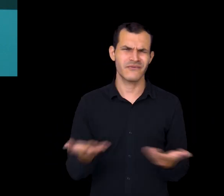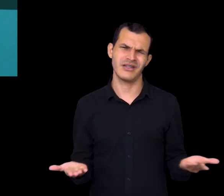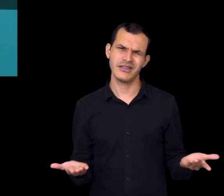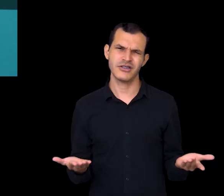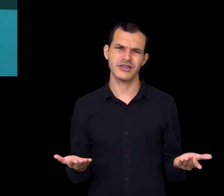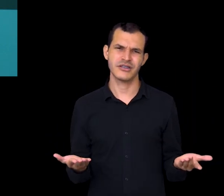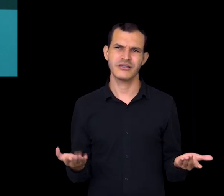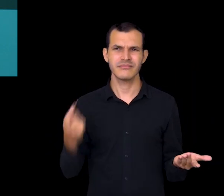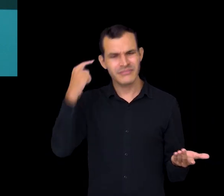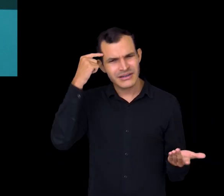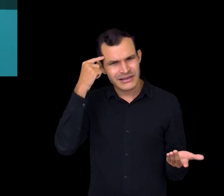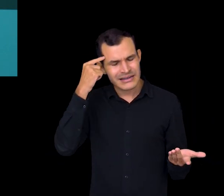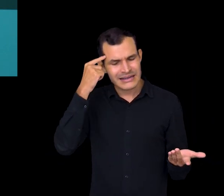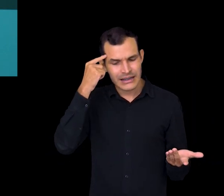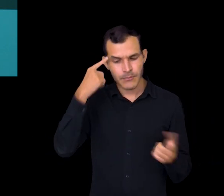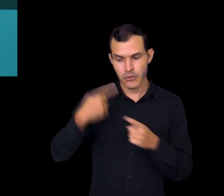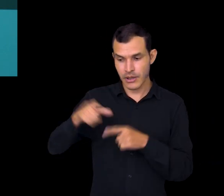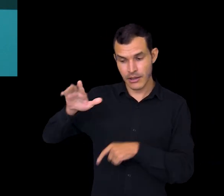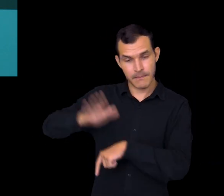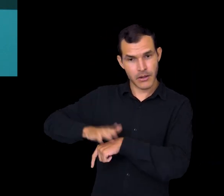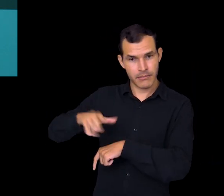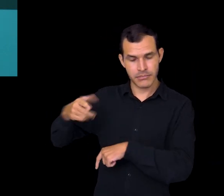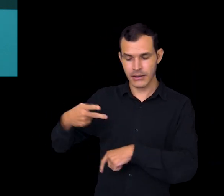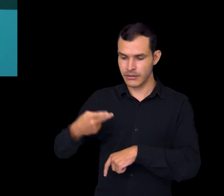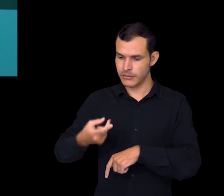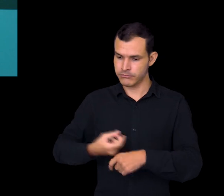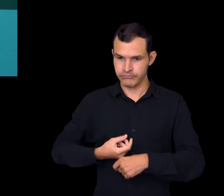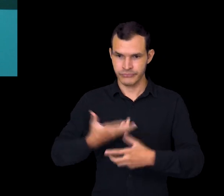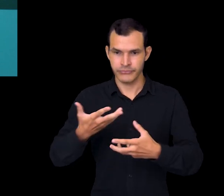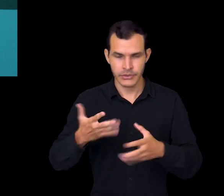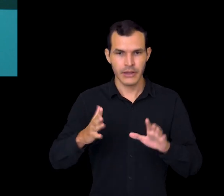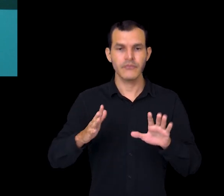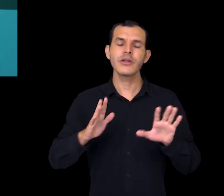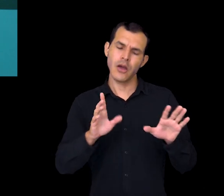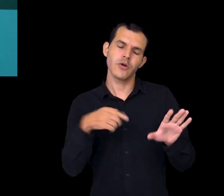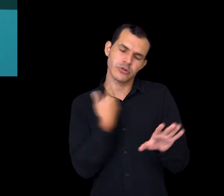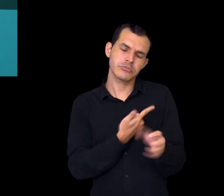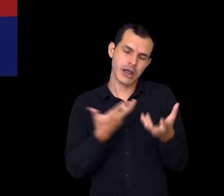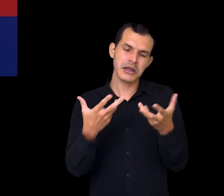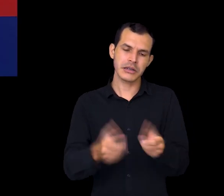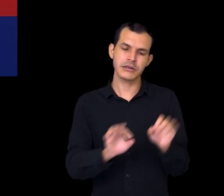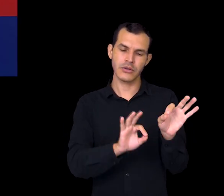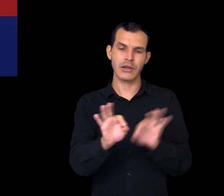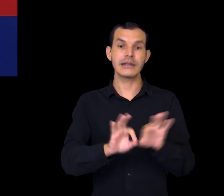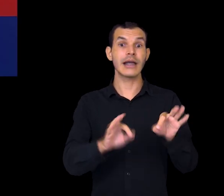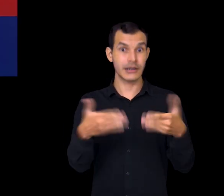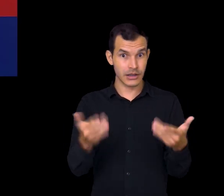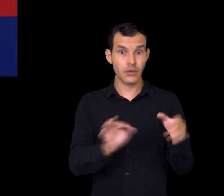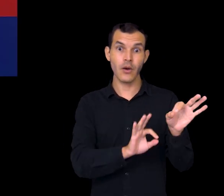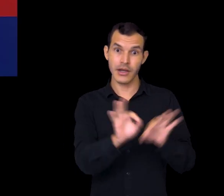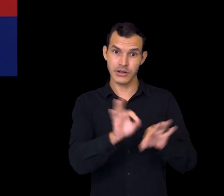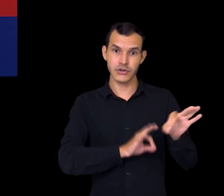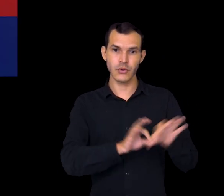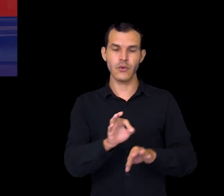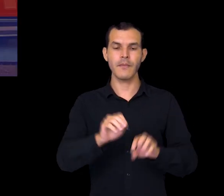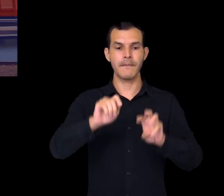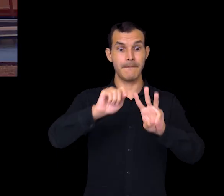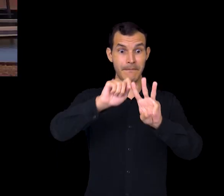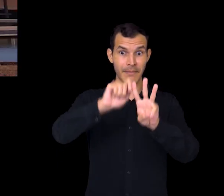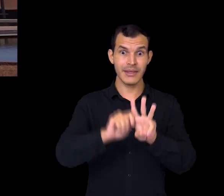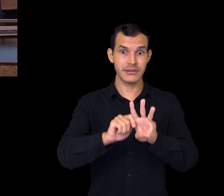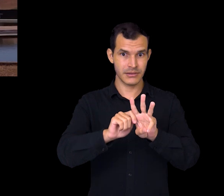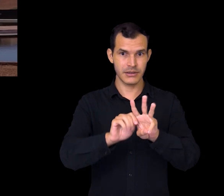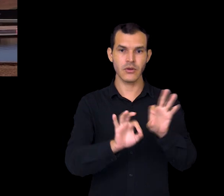foi um impulso que ele teve. Não, tudo bem, a gente faz o parlatório. Trouxemos aqui, fizemos o laguinho, nós tivemos 3 meses para fazer essa obra. Foi uma obra